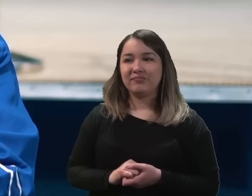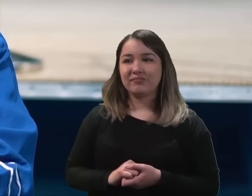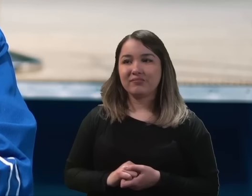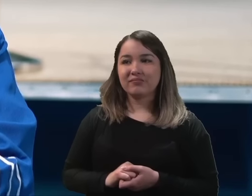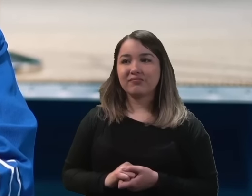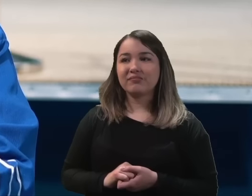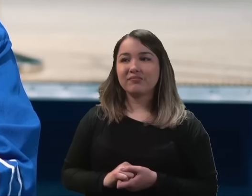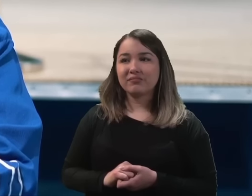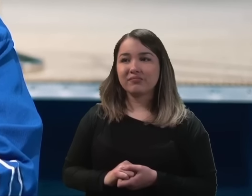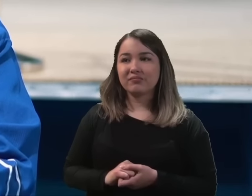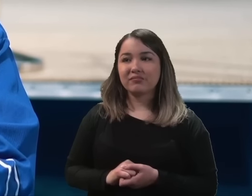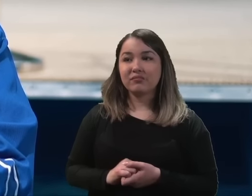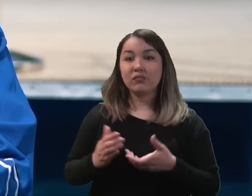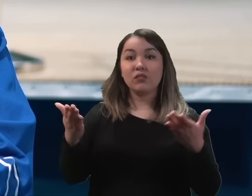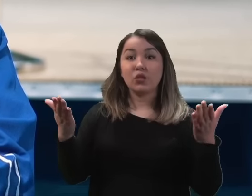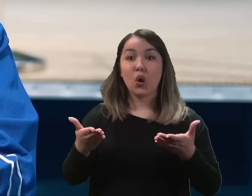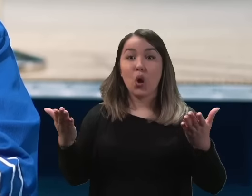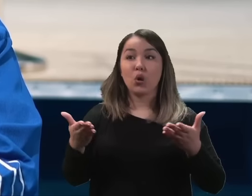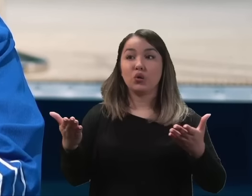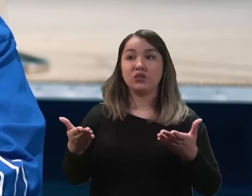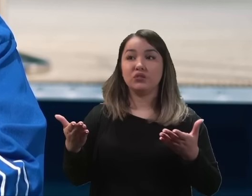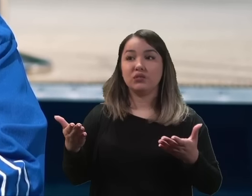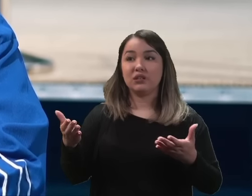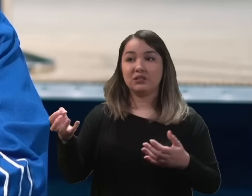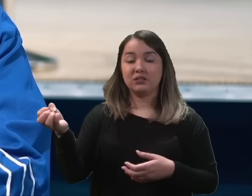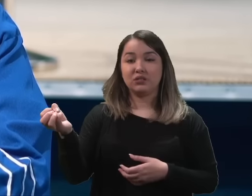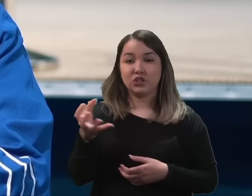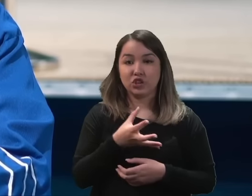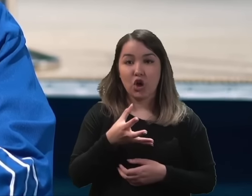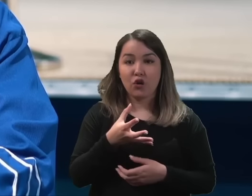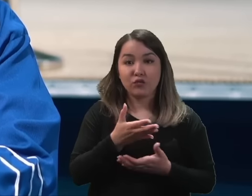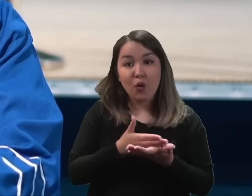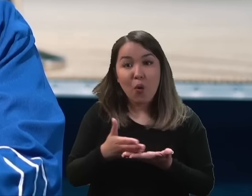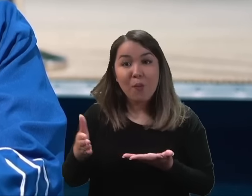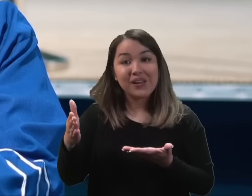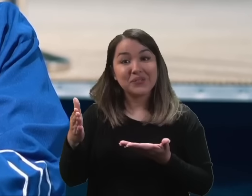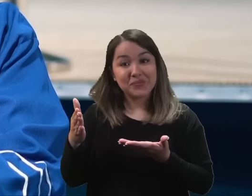hoje hoje é uma nova um novo começo